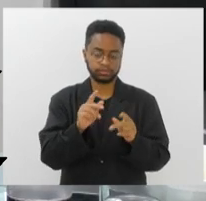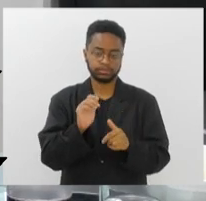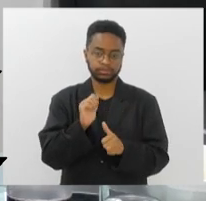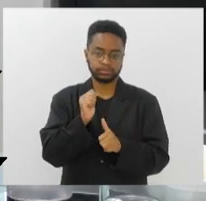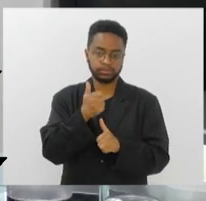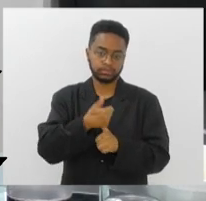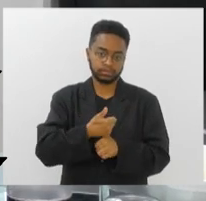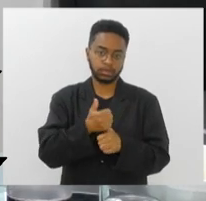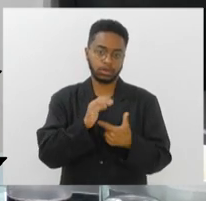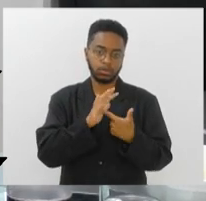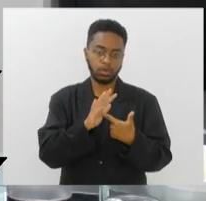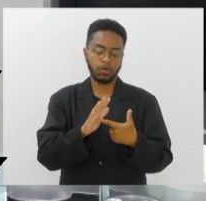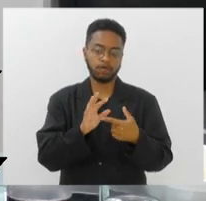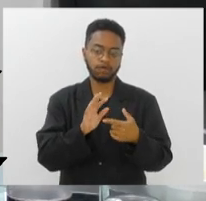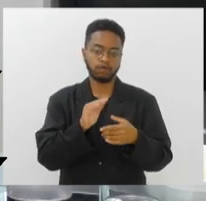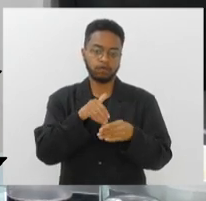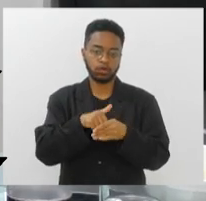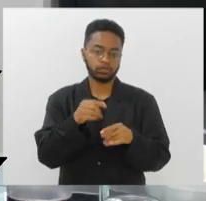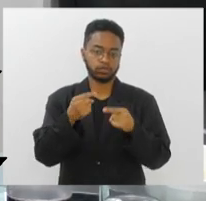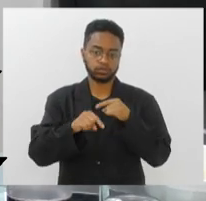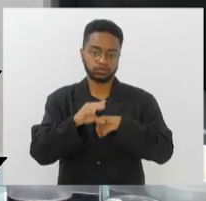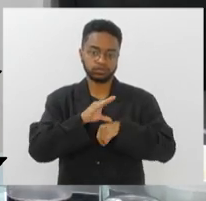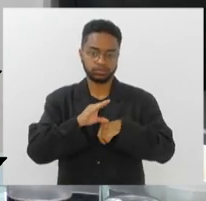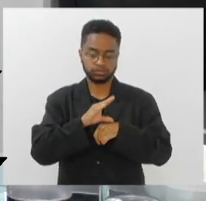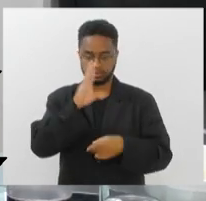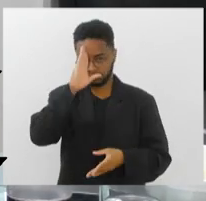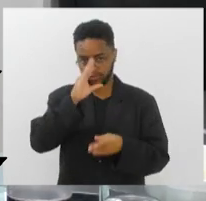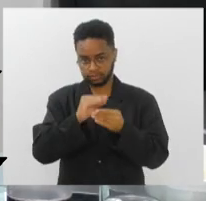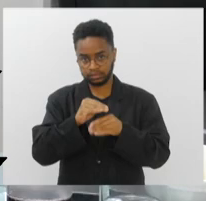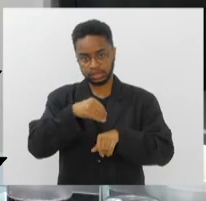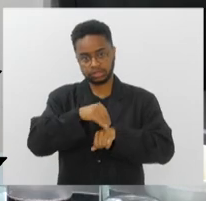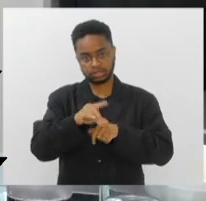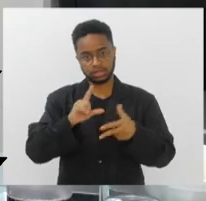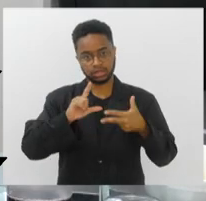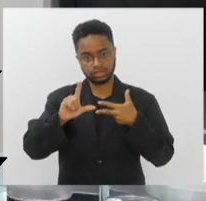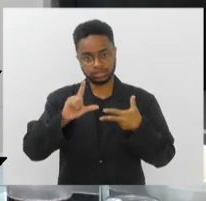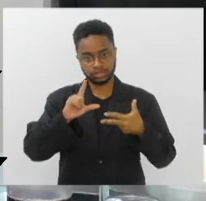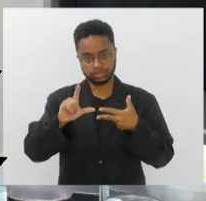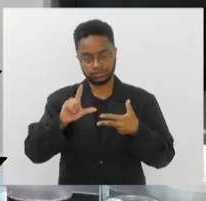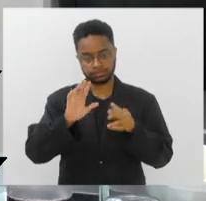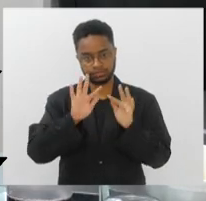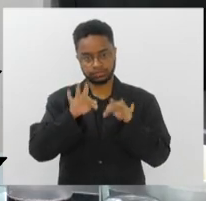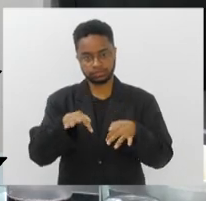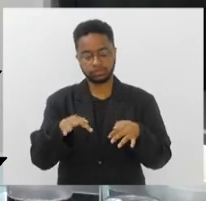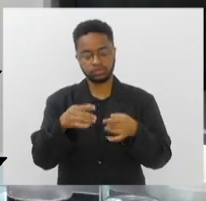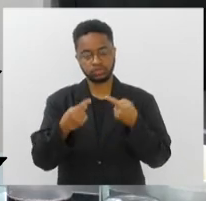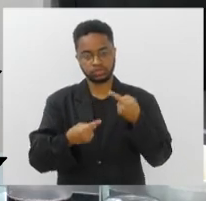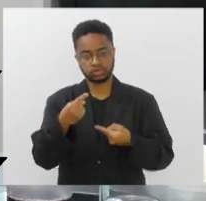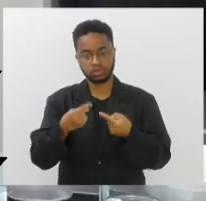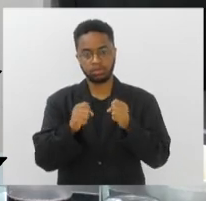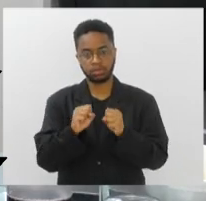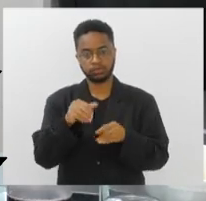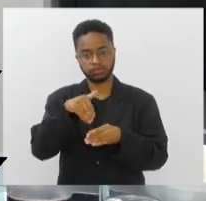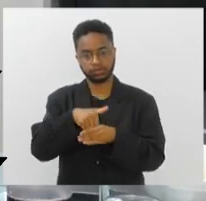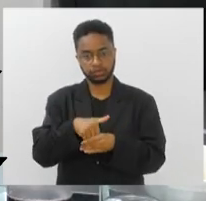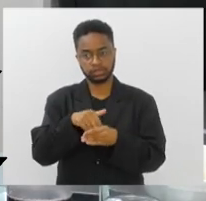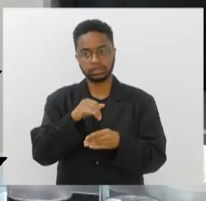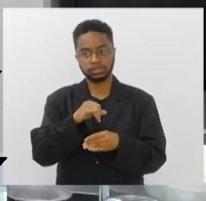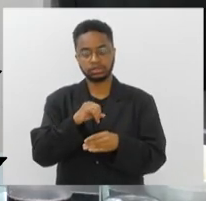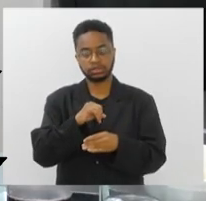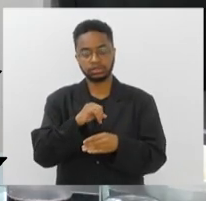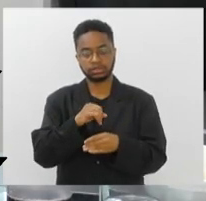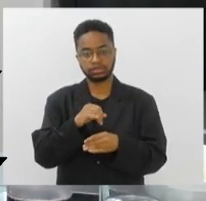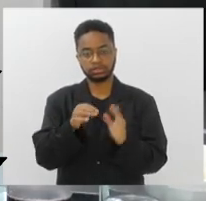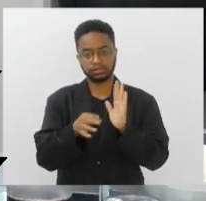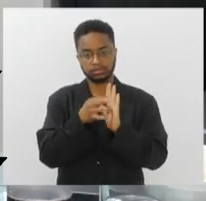apresentado o voto pela inconstitucionalidade, concluindo pela transformação em indicação legislativa, encerrada a discussão, em votação, o parecer do novo relator, deputado